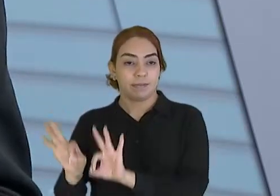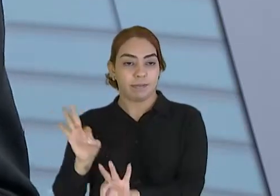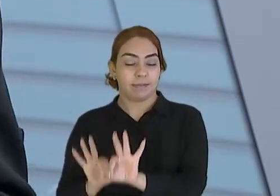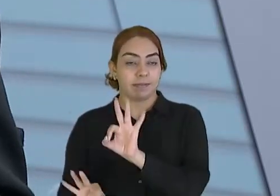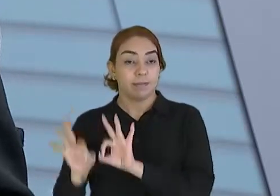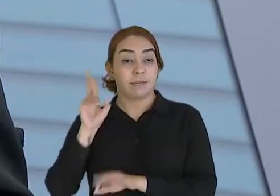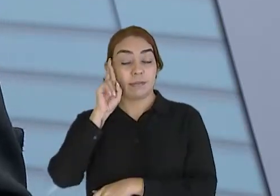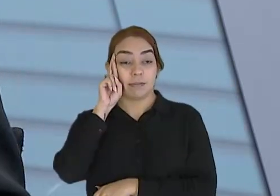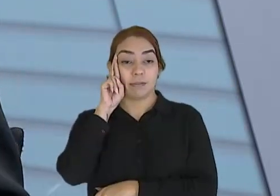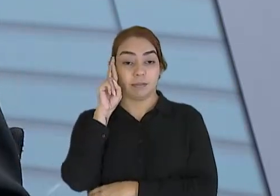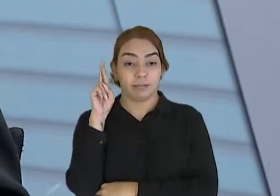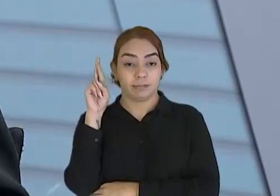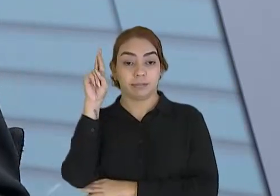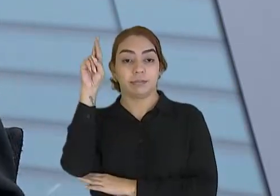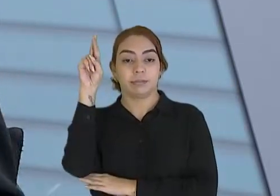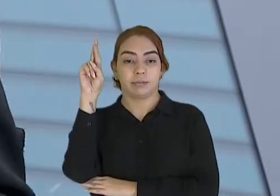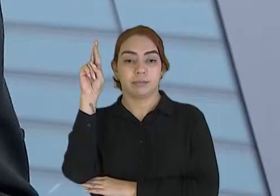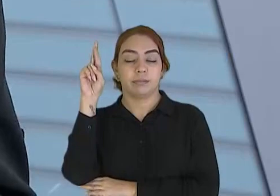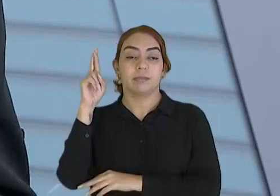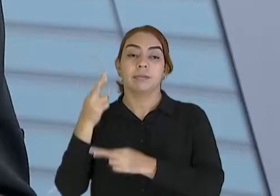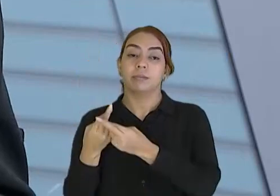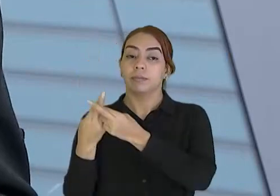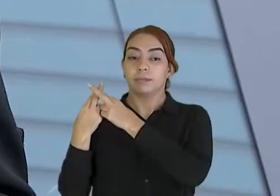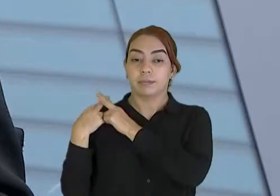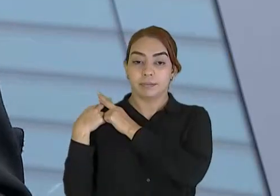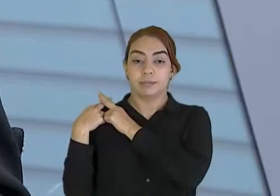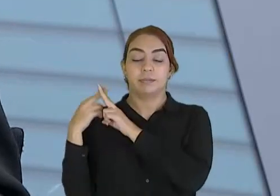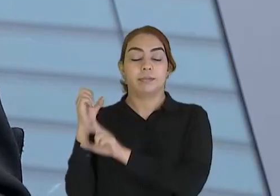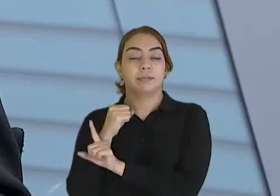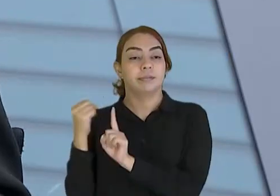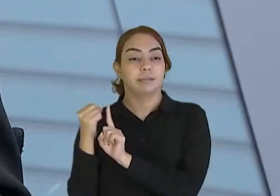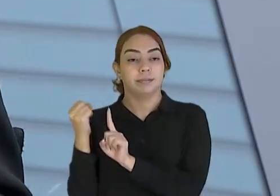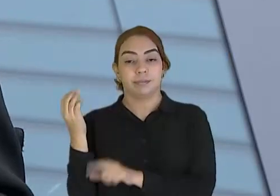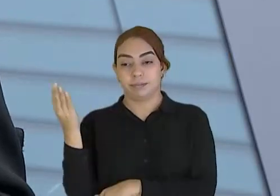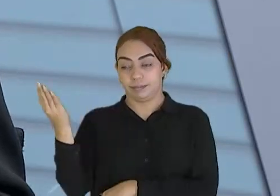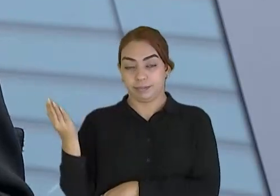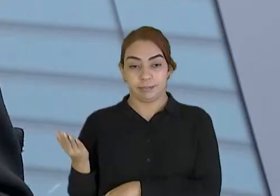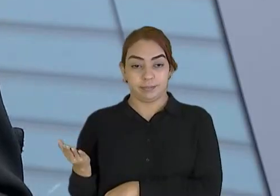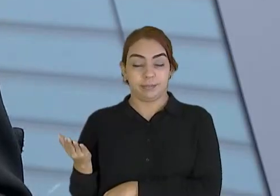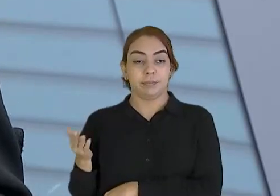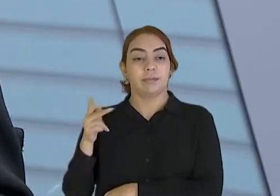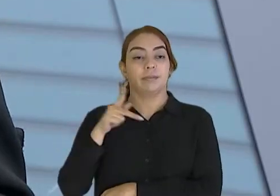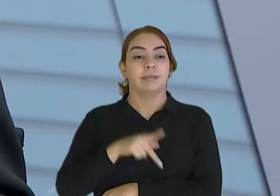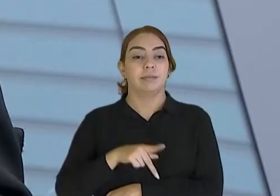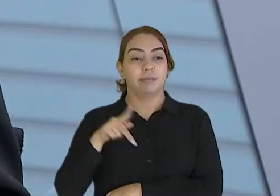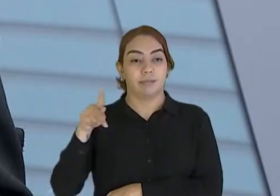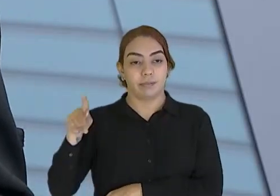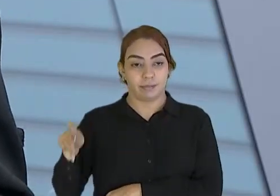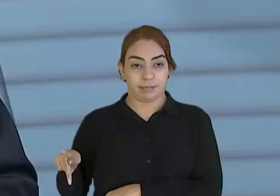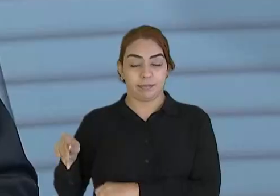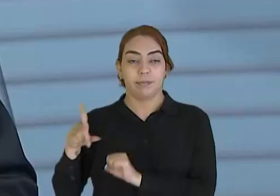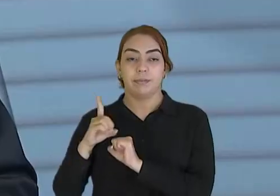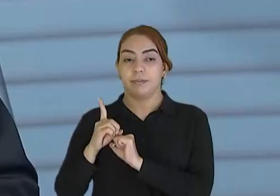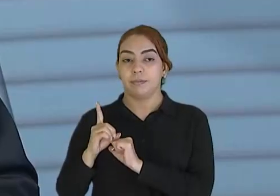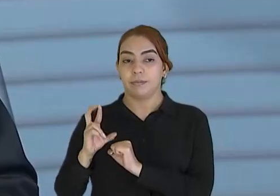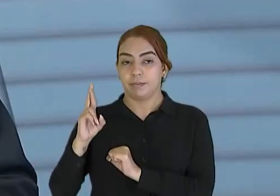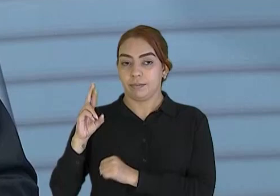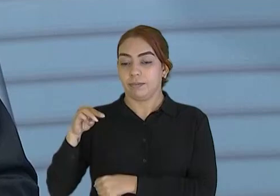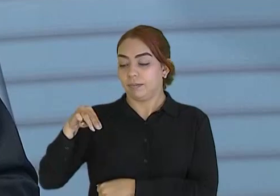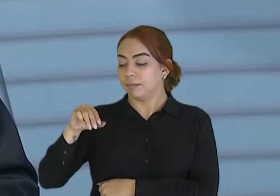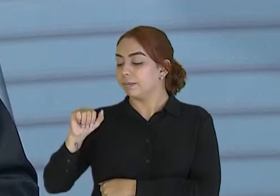chefe da Divisão de Responsabilidade Social da Unifor, Universidade de Fortaleza, professor doutor